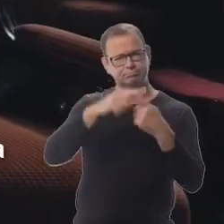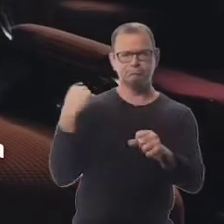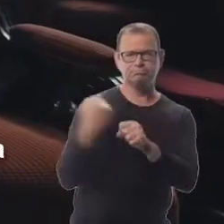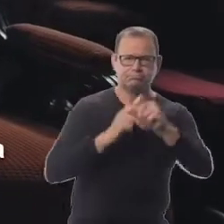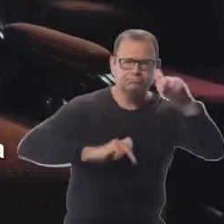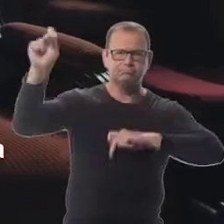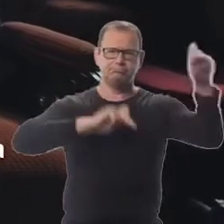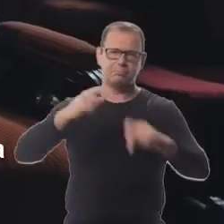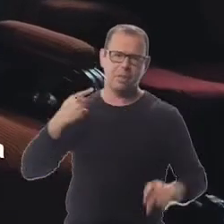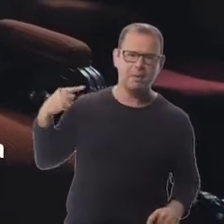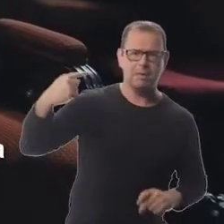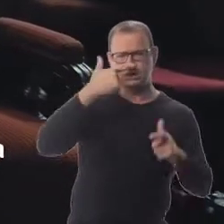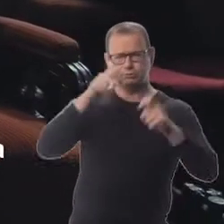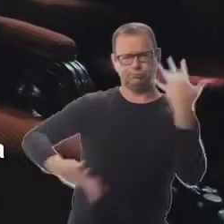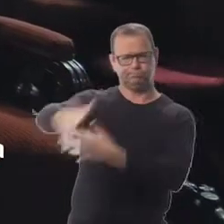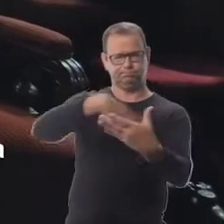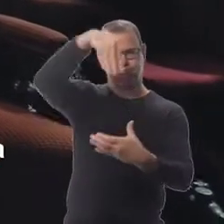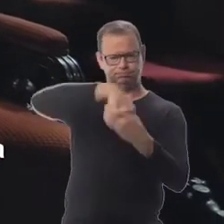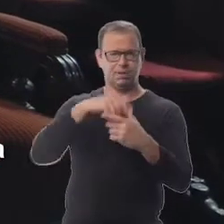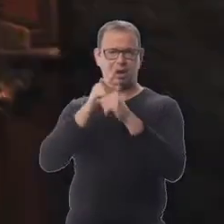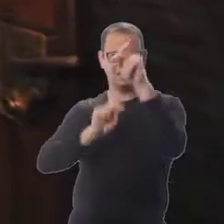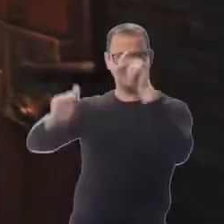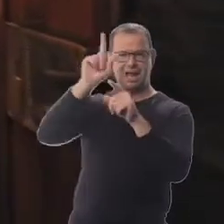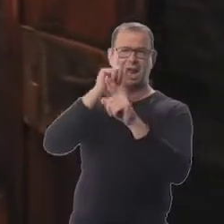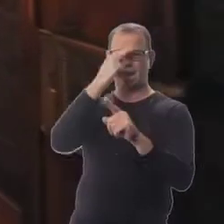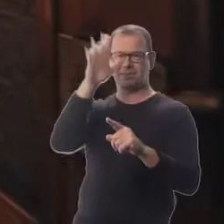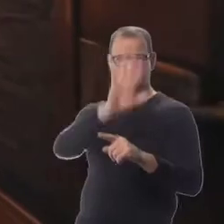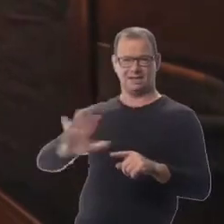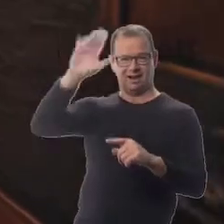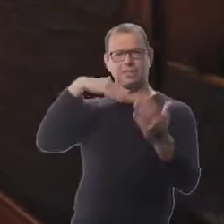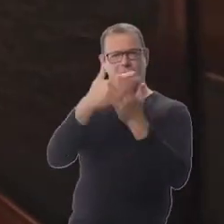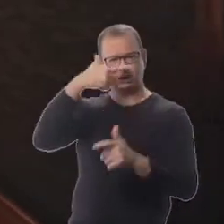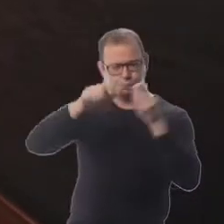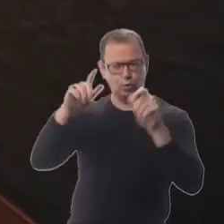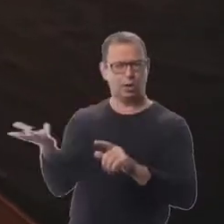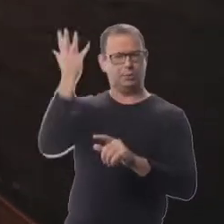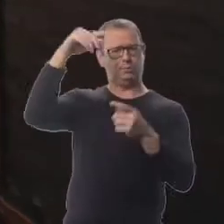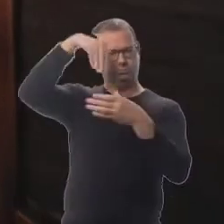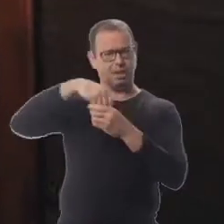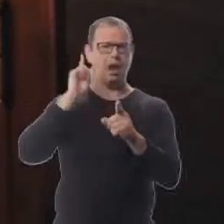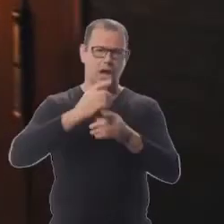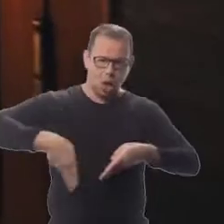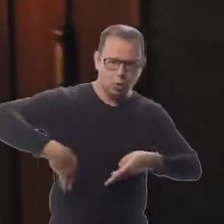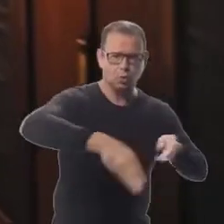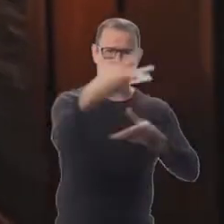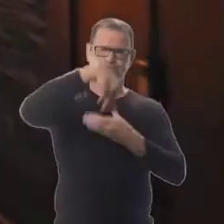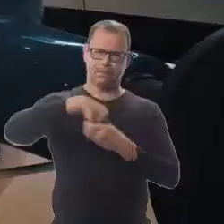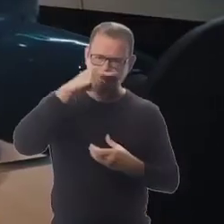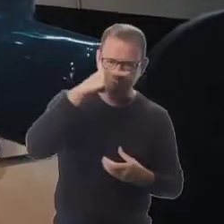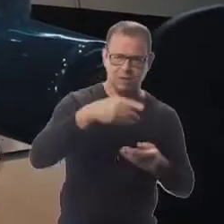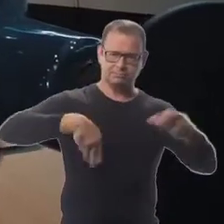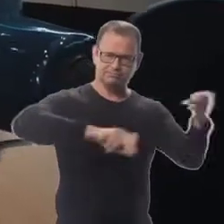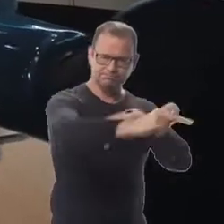da Companhia da Beira Alta e de alguns passageiros ilustres. Tem um corredor lateral e uma casa de banho ao centro dos compartimentos.